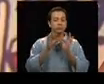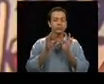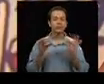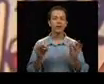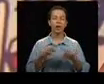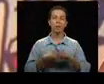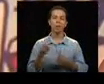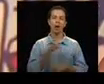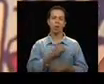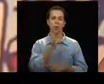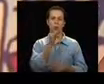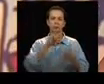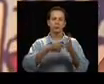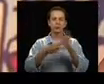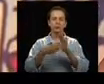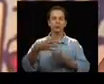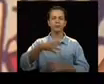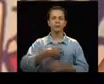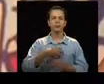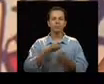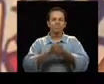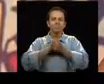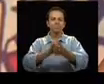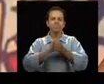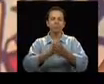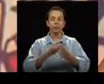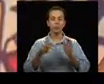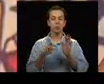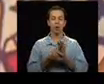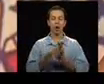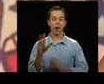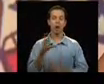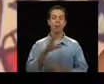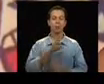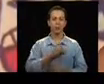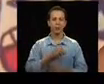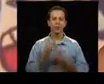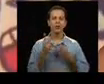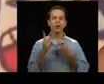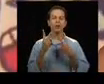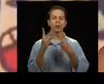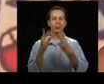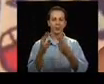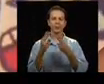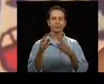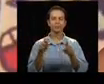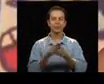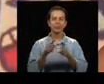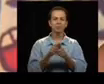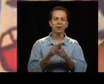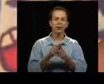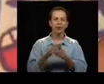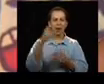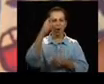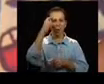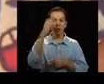soberanamente amor, mas amor no sentido de desprendimento, amor no sentido de